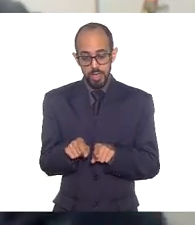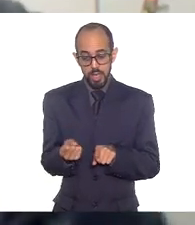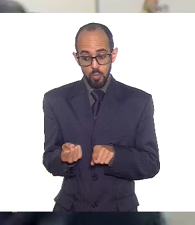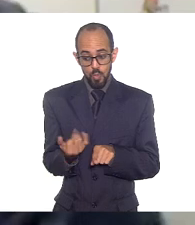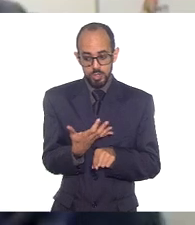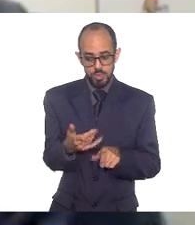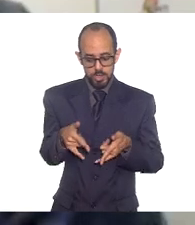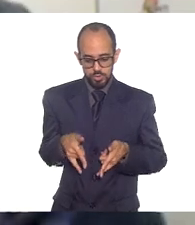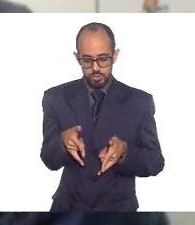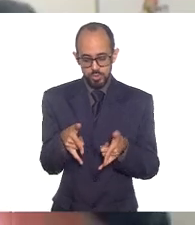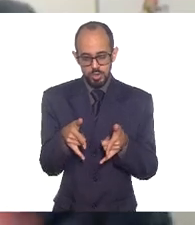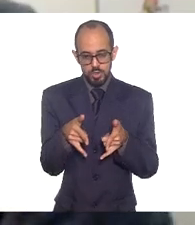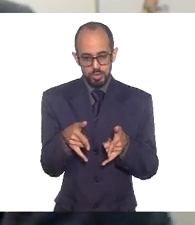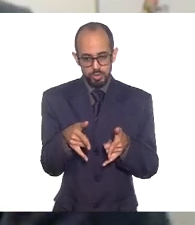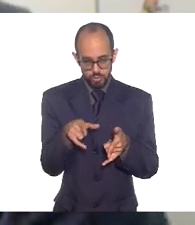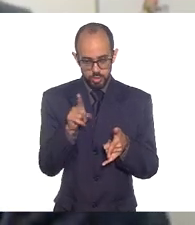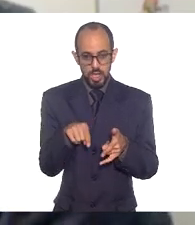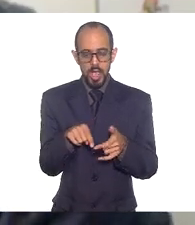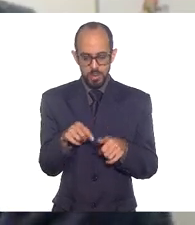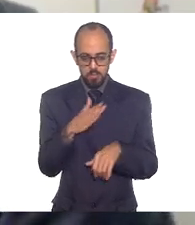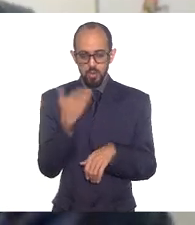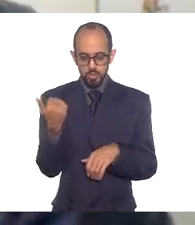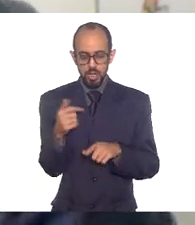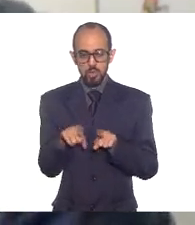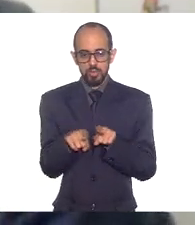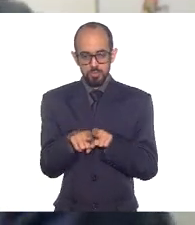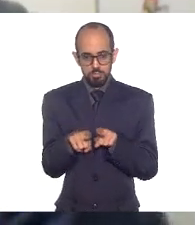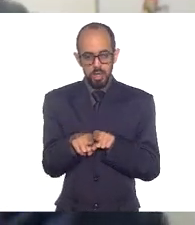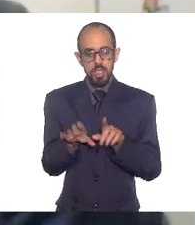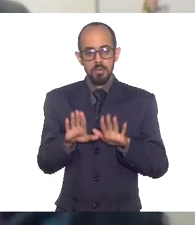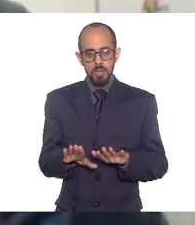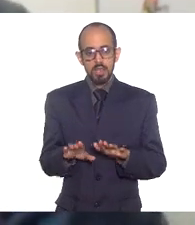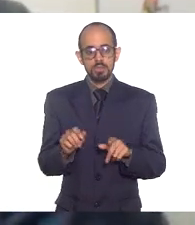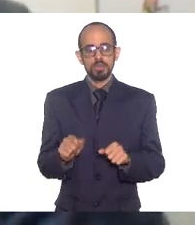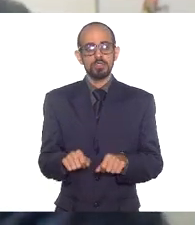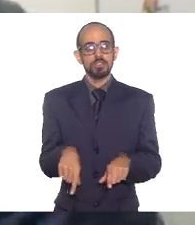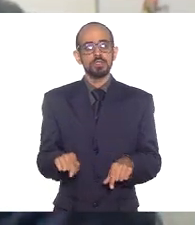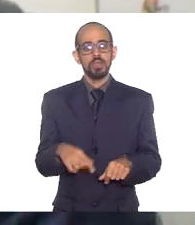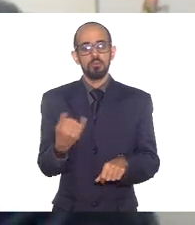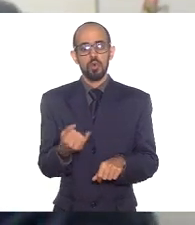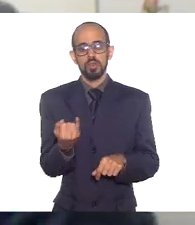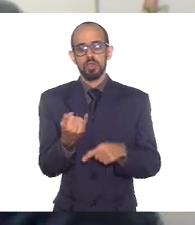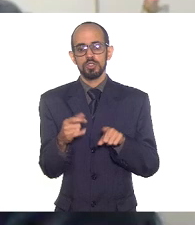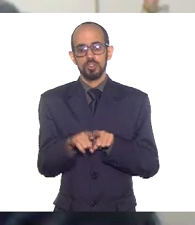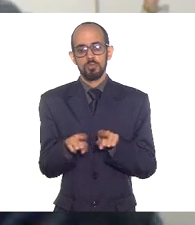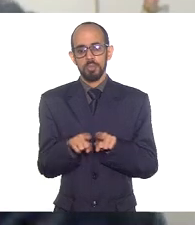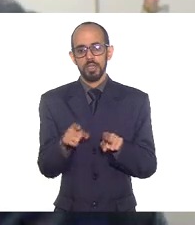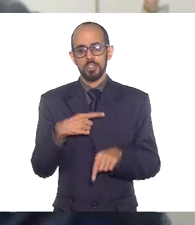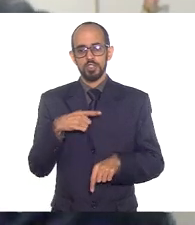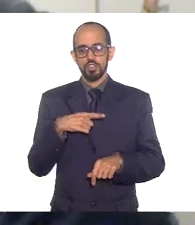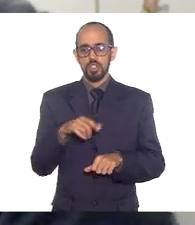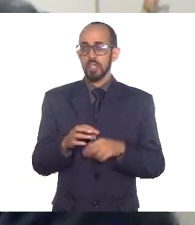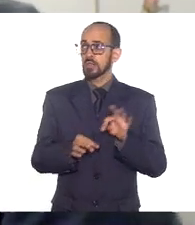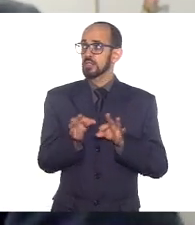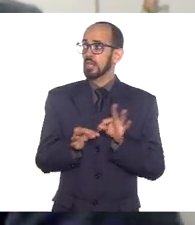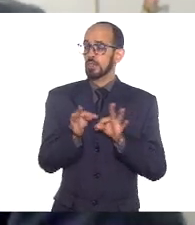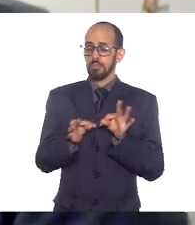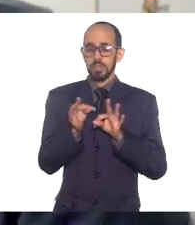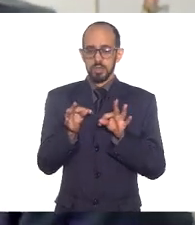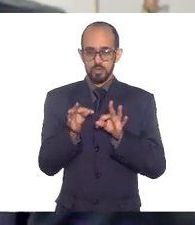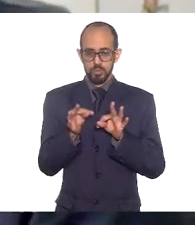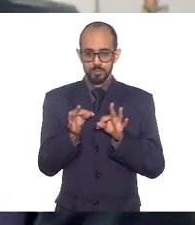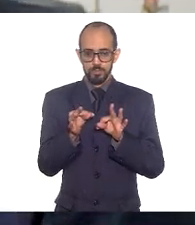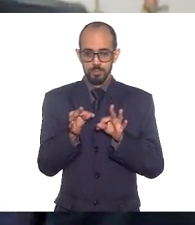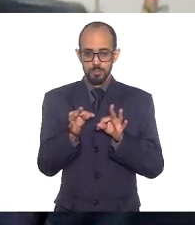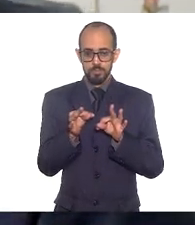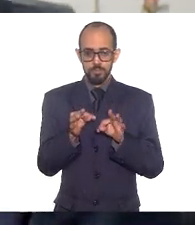tem sido muito mortal mas diretamente mas é muito importante que a gente acha que a gente tem esse tratamento circulante se